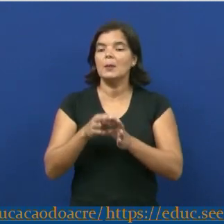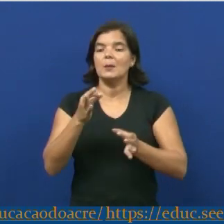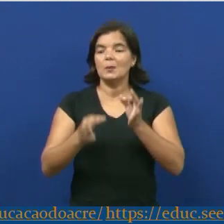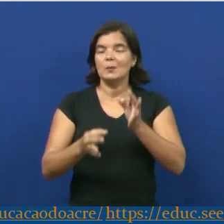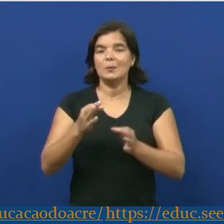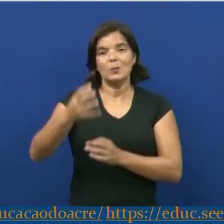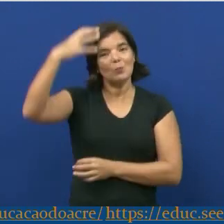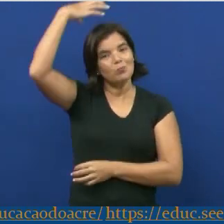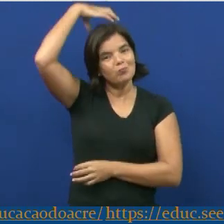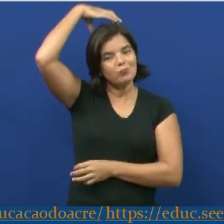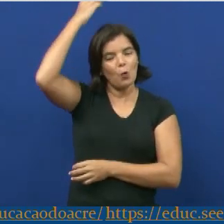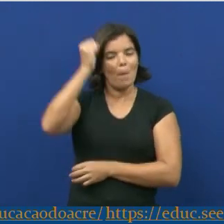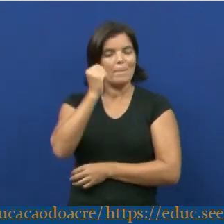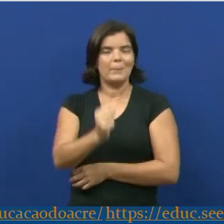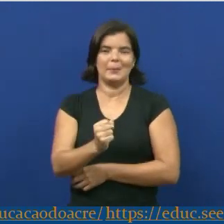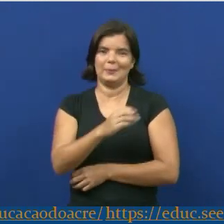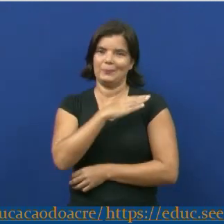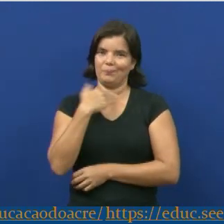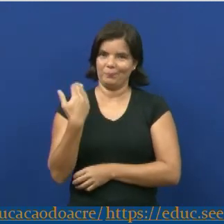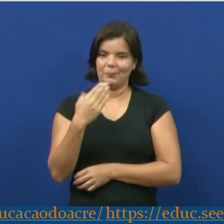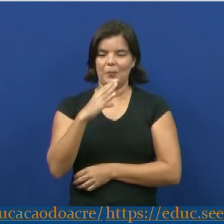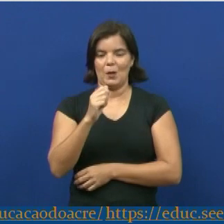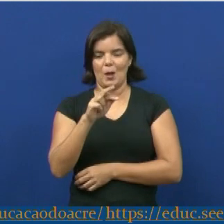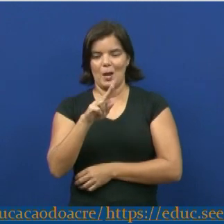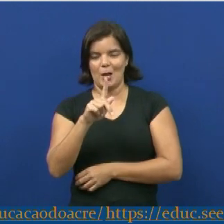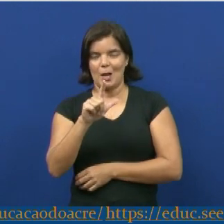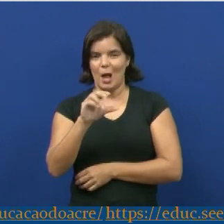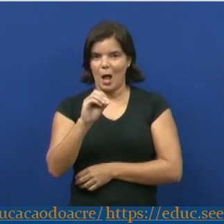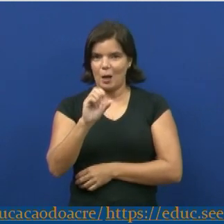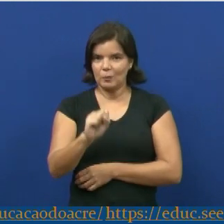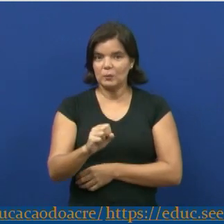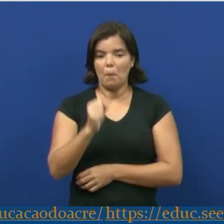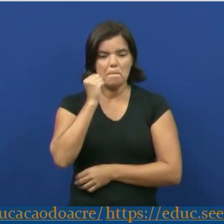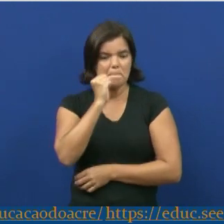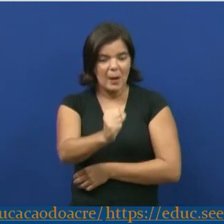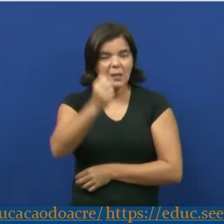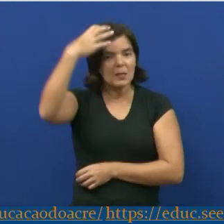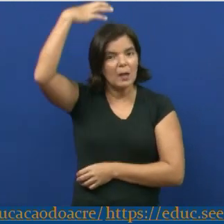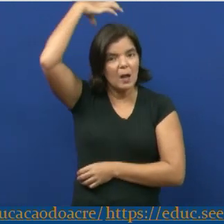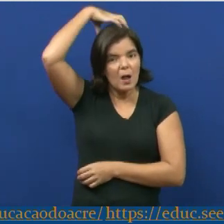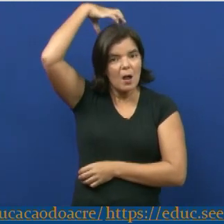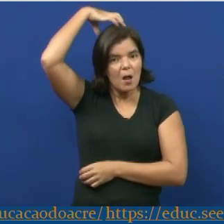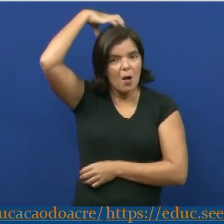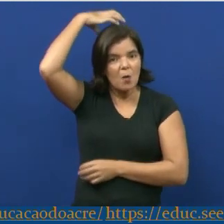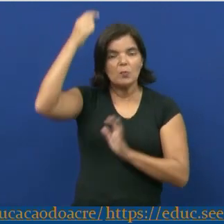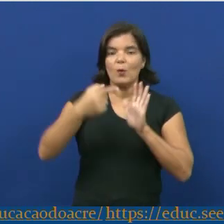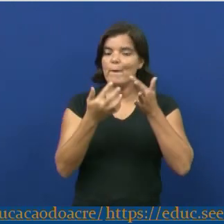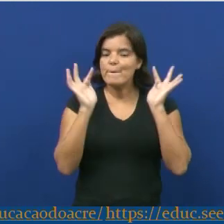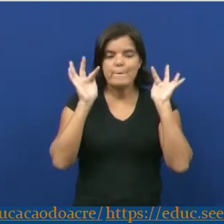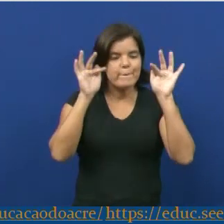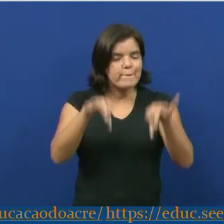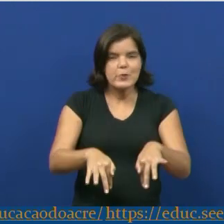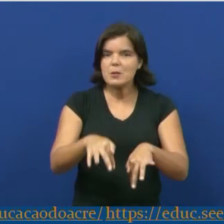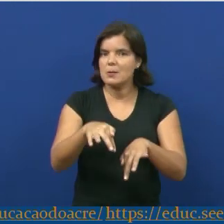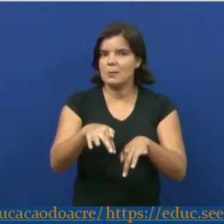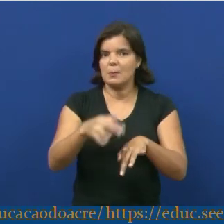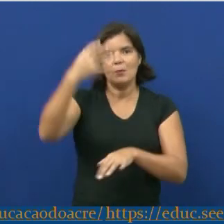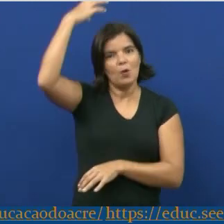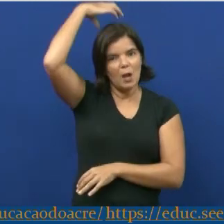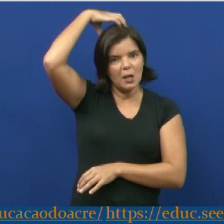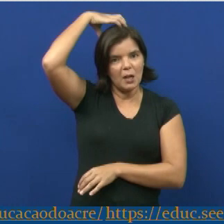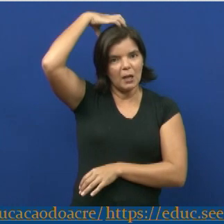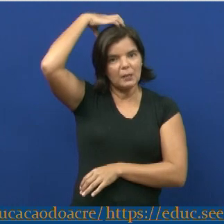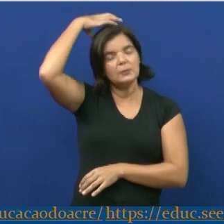execução do rei Carlos I, que era um símbolo, né? Então, matar o rei era o símbolo do fim da monarquia. Ele